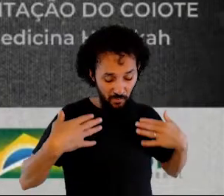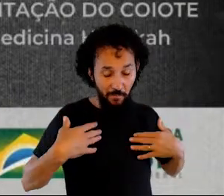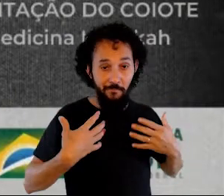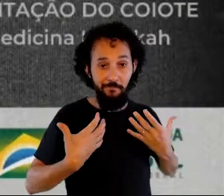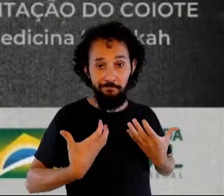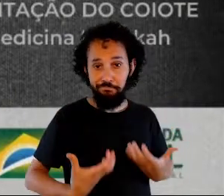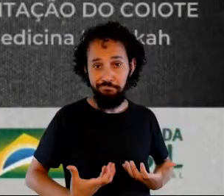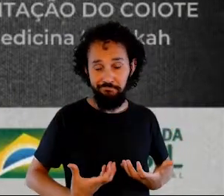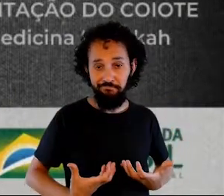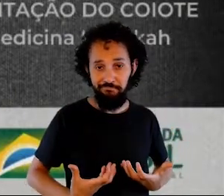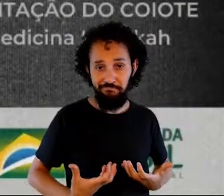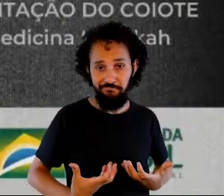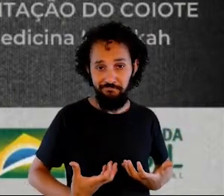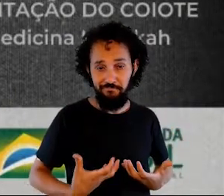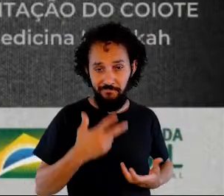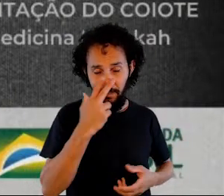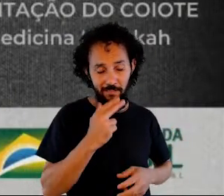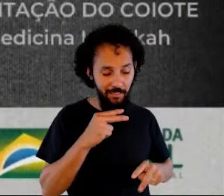amarrado.